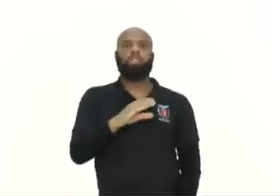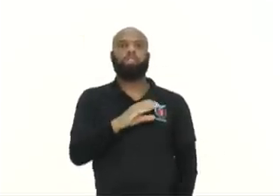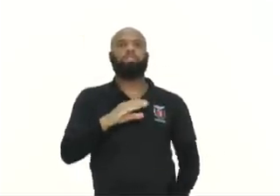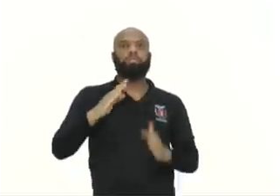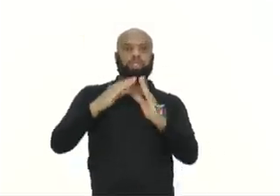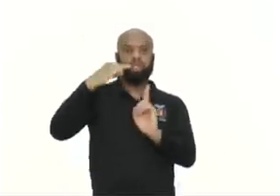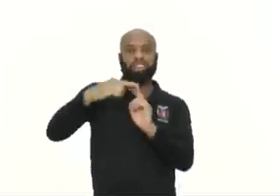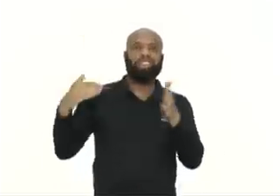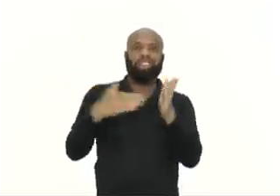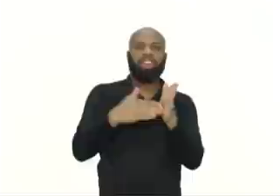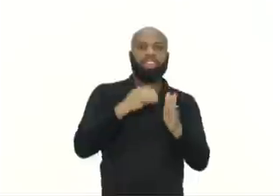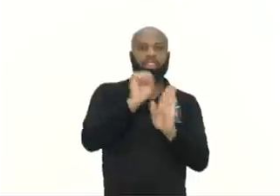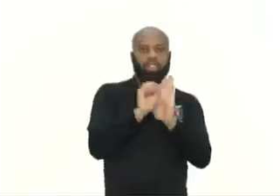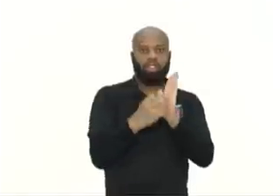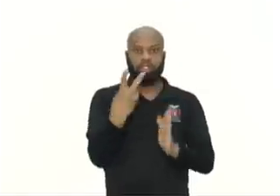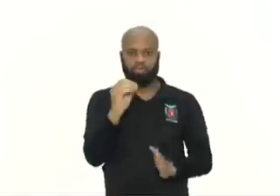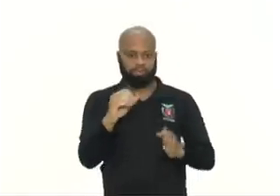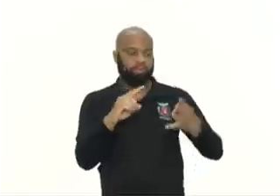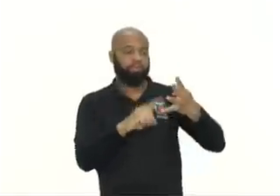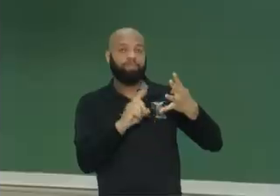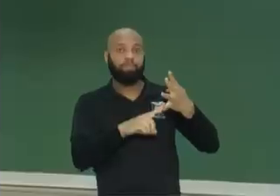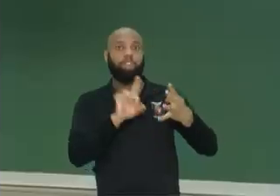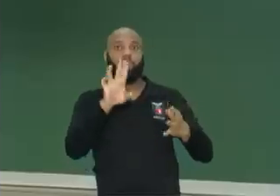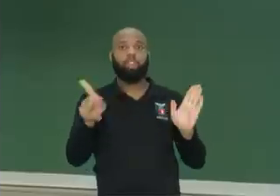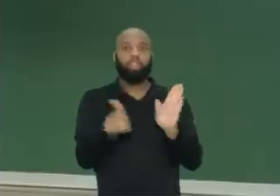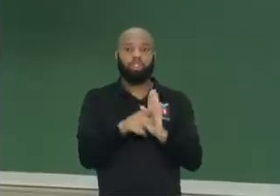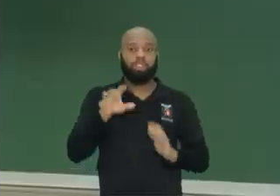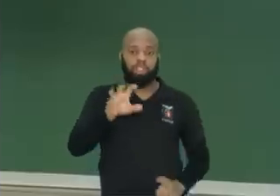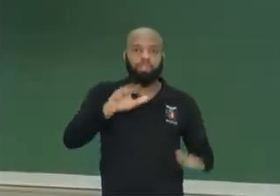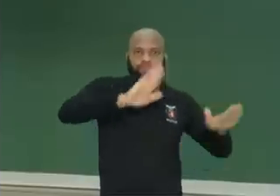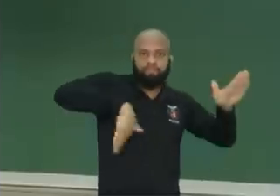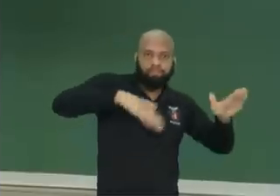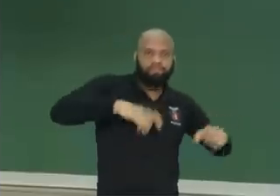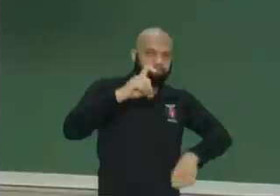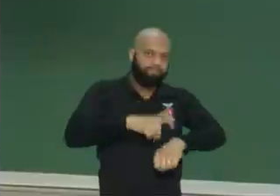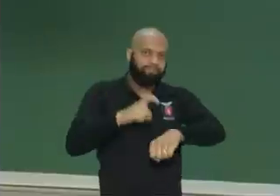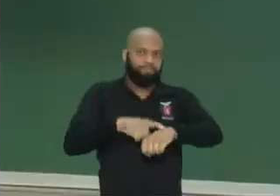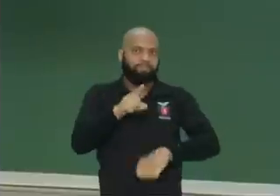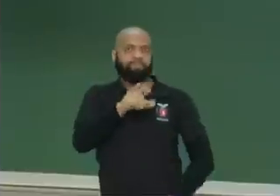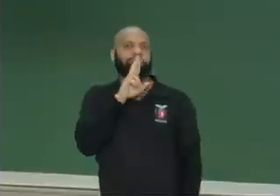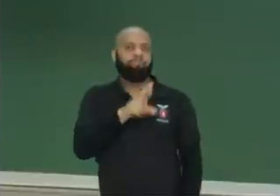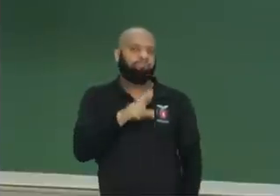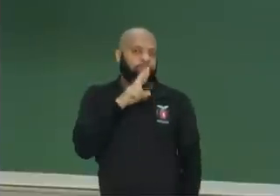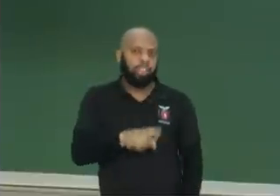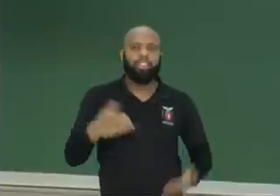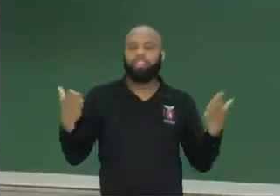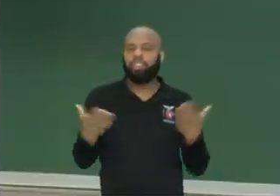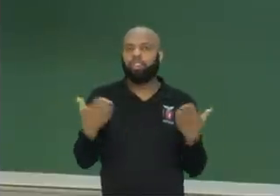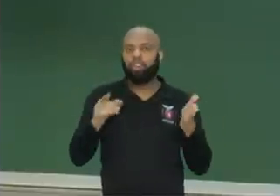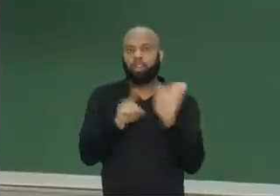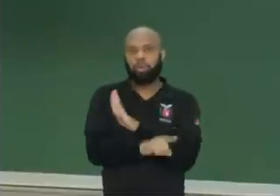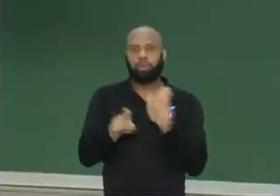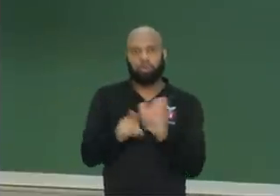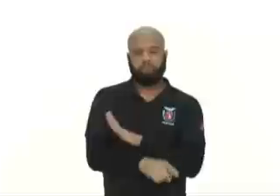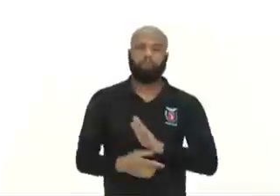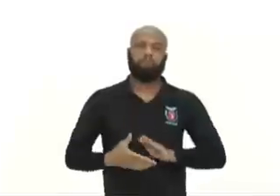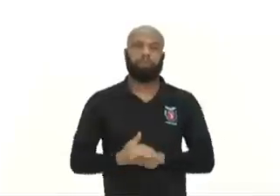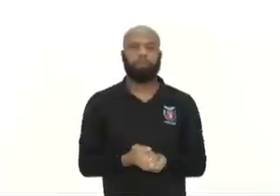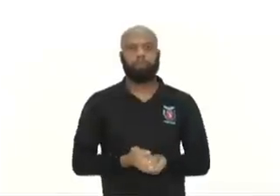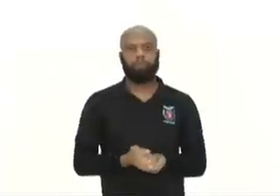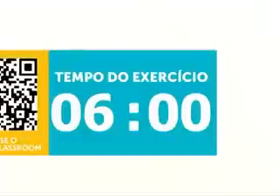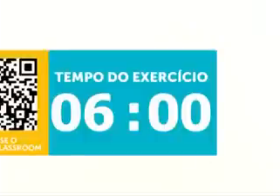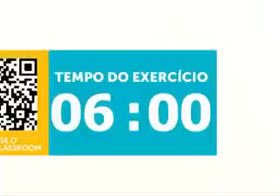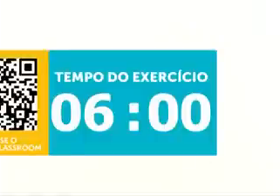XX? Ou letra D, ele ficou restrito somente à região litorânea? Tempo na tela, vamos resolver juntos esse exercício.